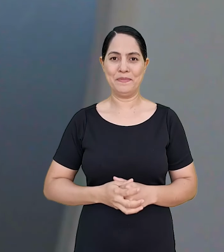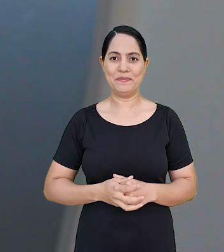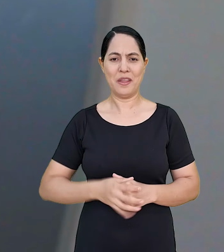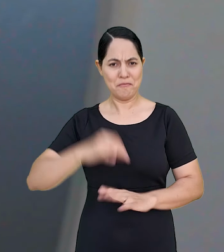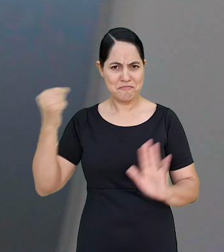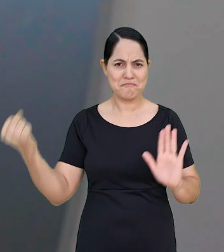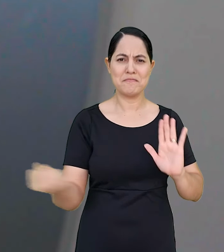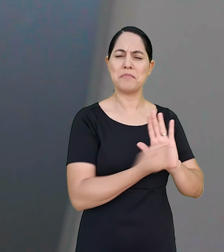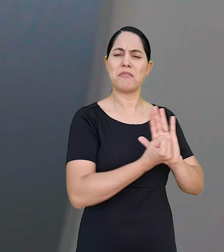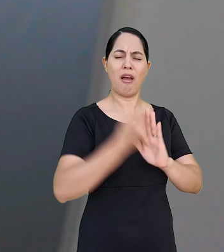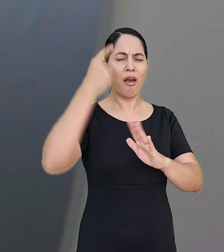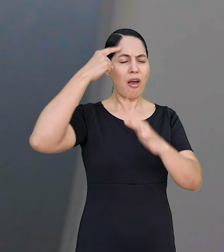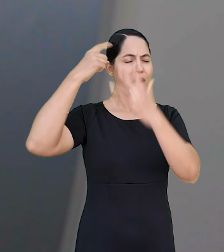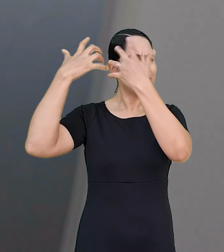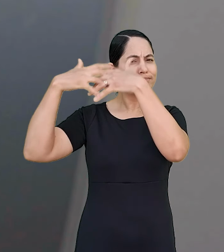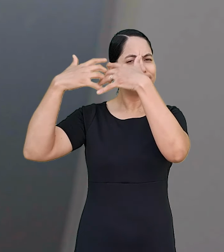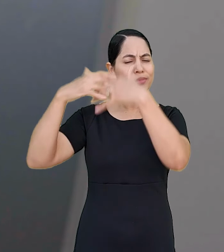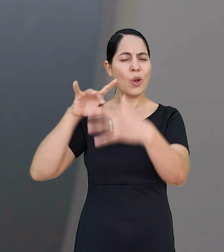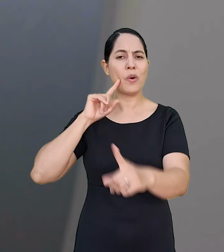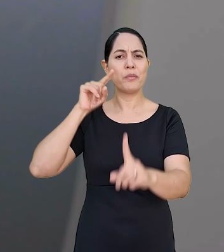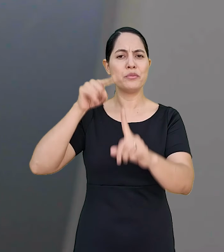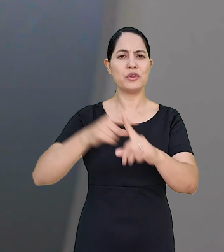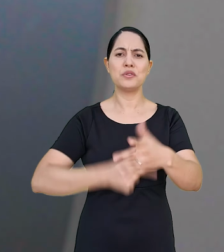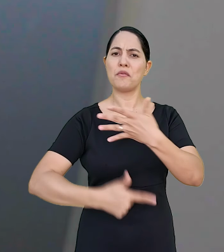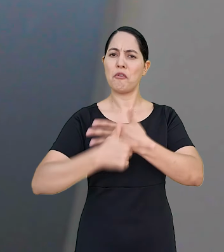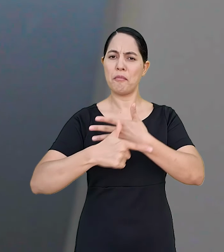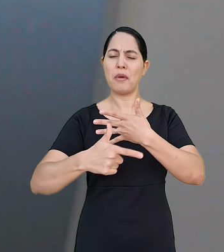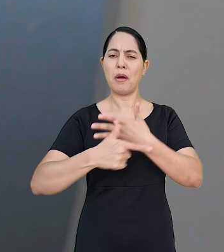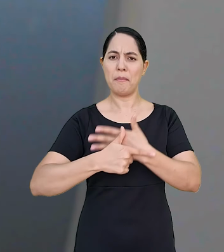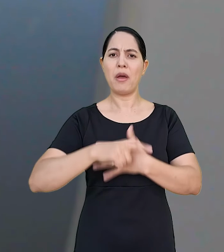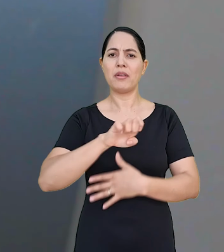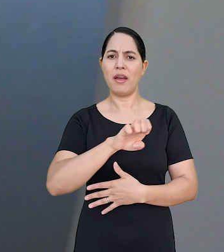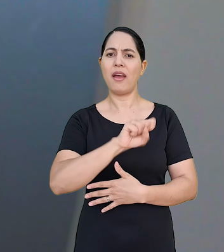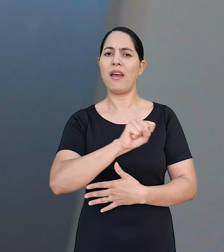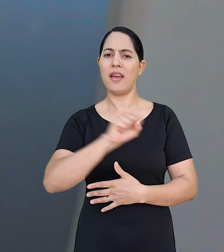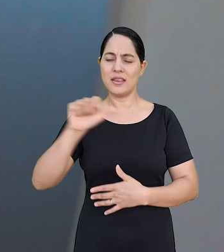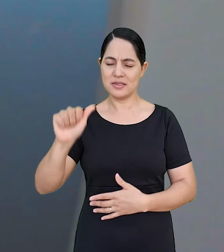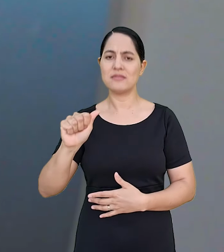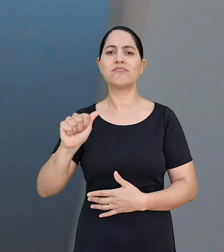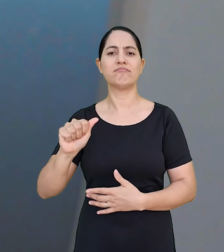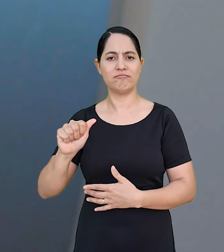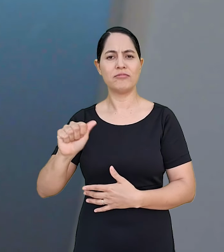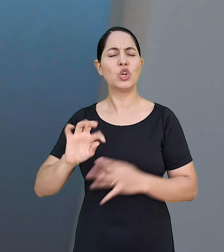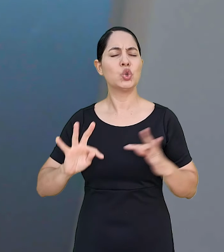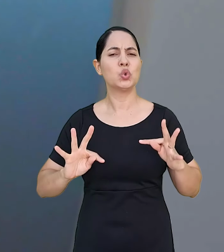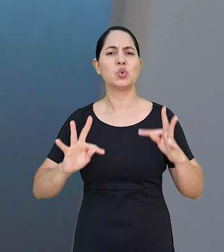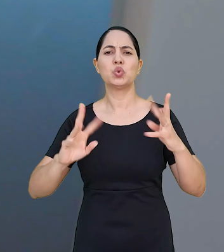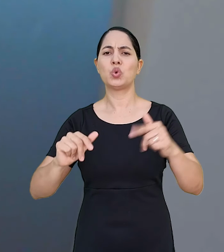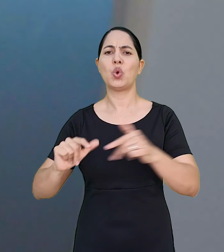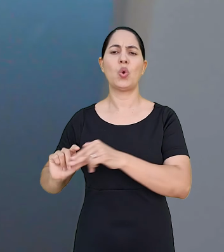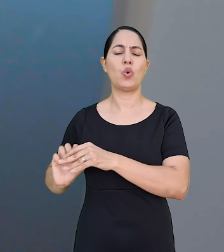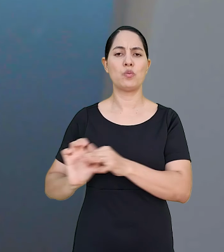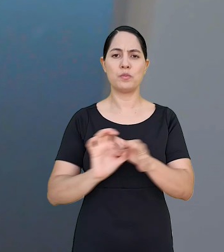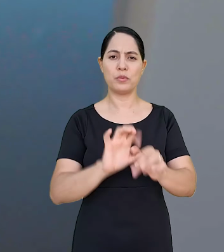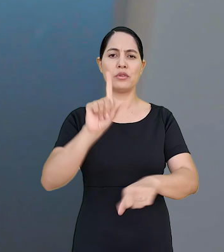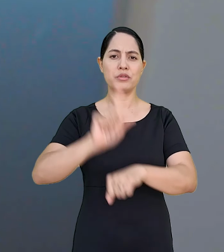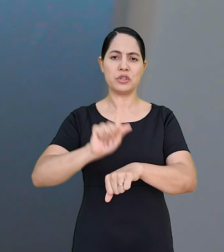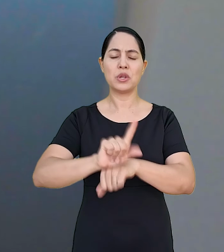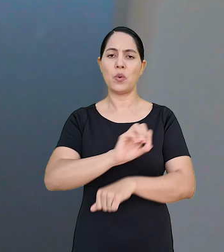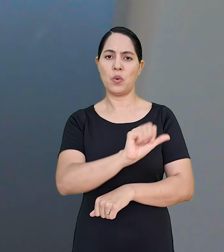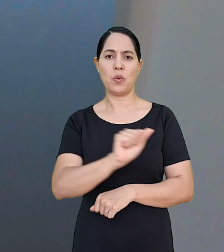de reflexão e conscientização do papel e importância das escolas superiores da advocacia dentro da gestão da ordem